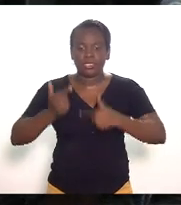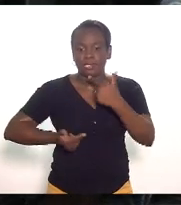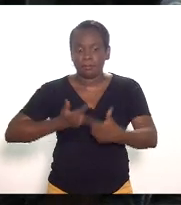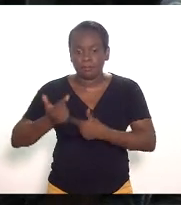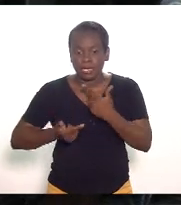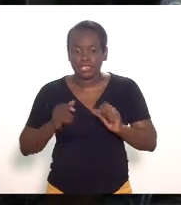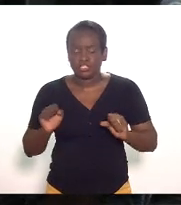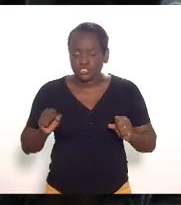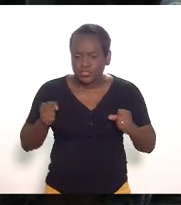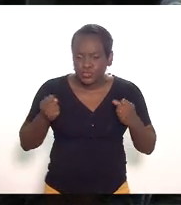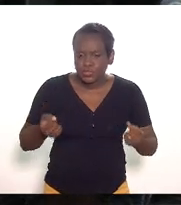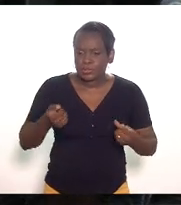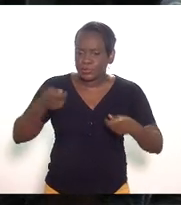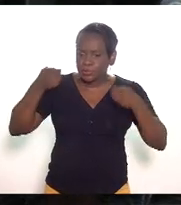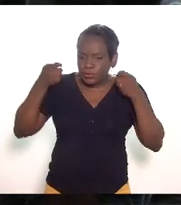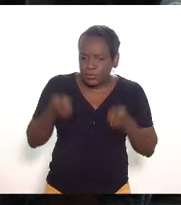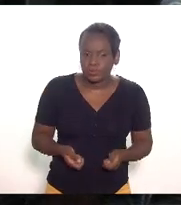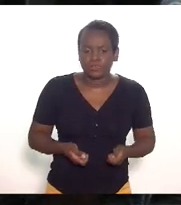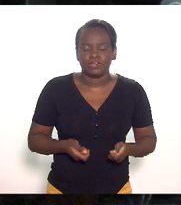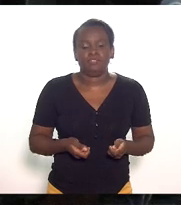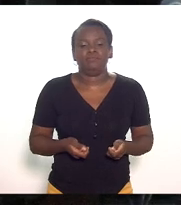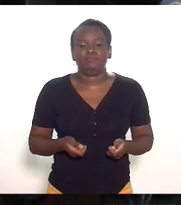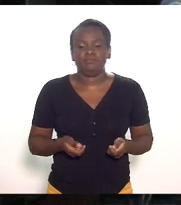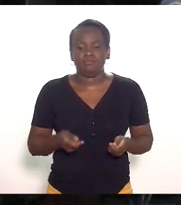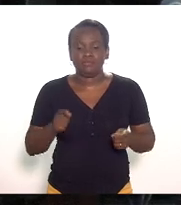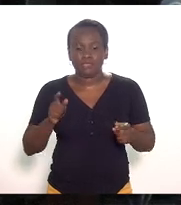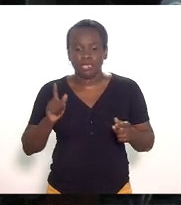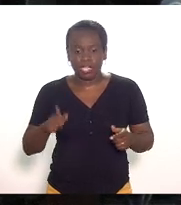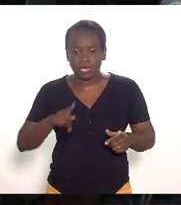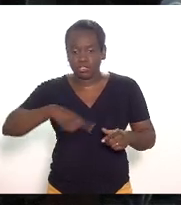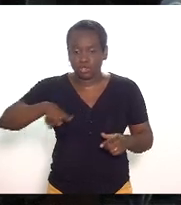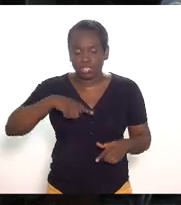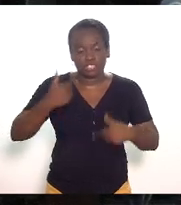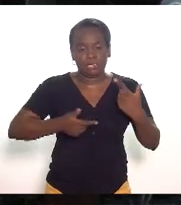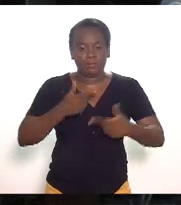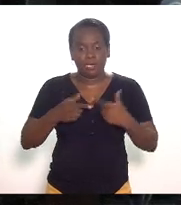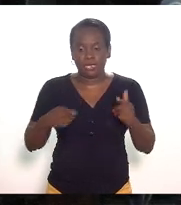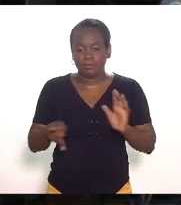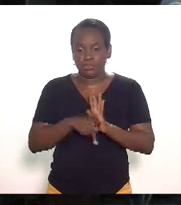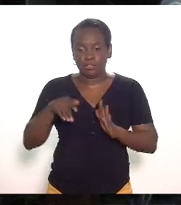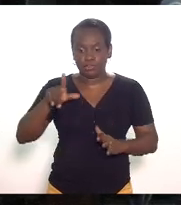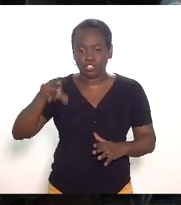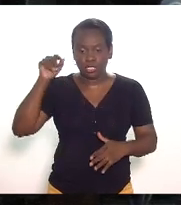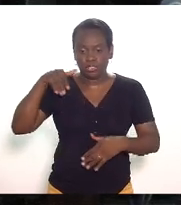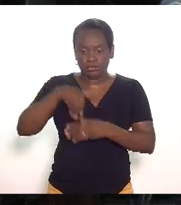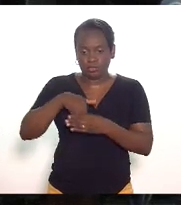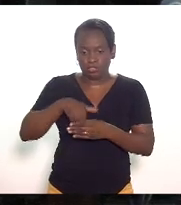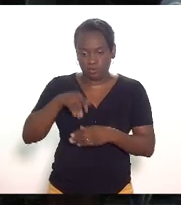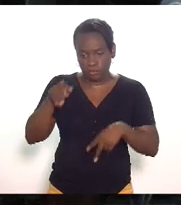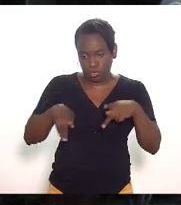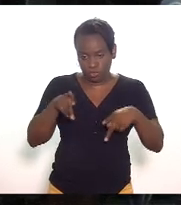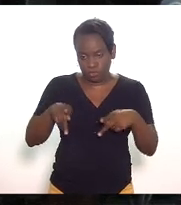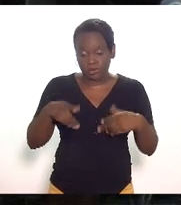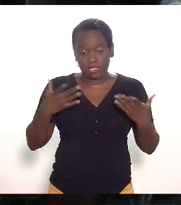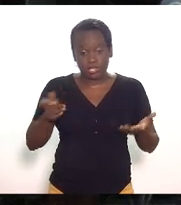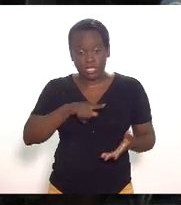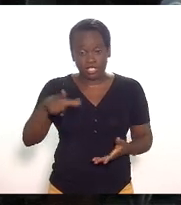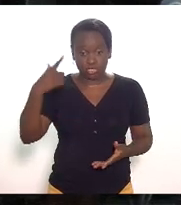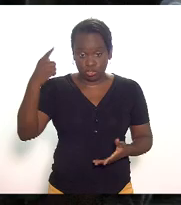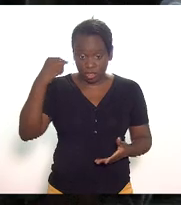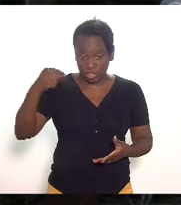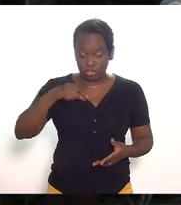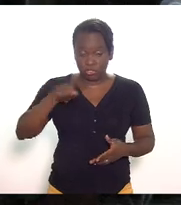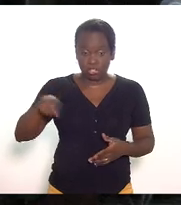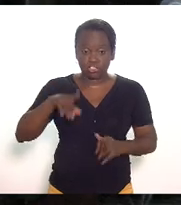trabalhando com empenho e com afinco nos cargos que nos foi concedido pelo povo. E assim como eles nos concederam